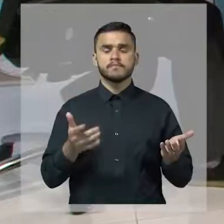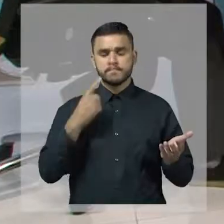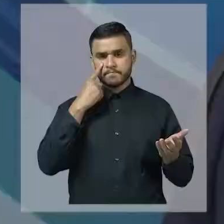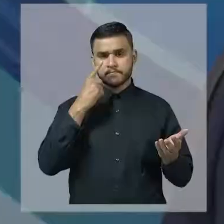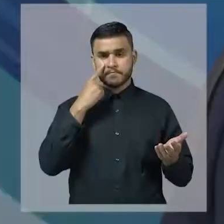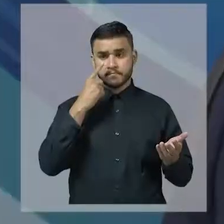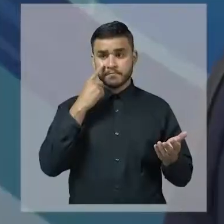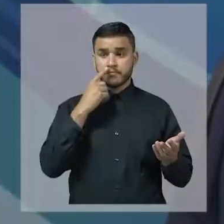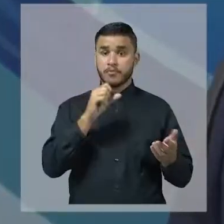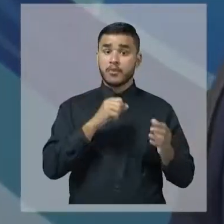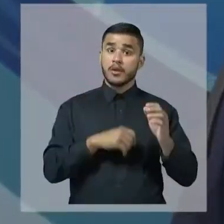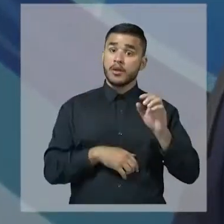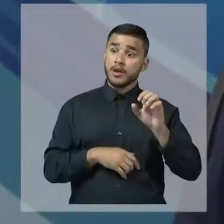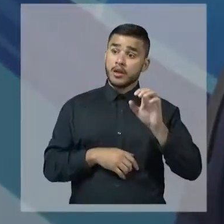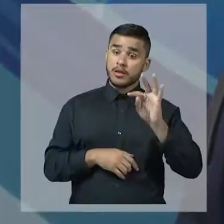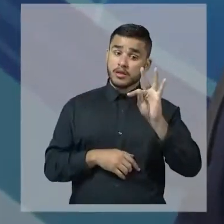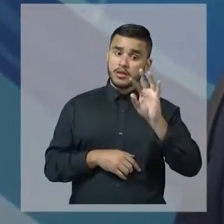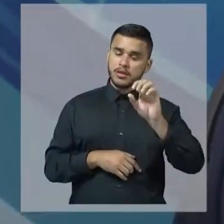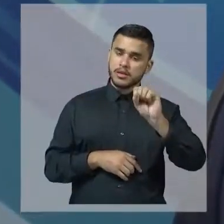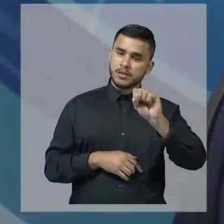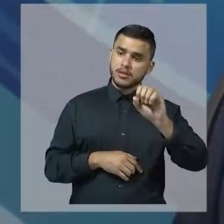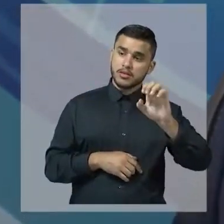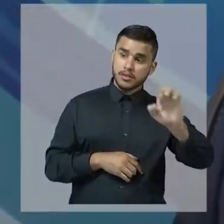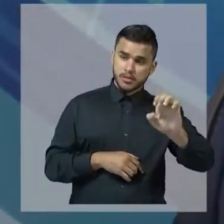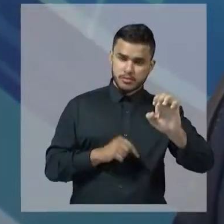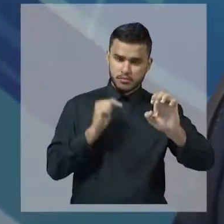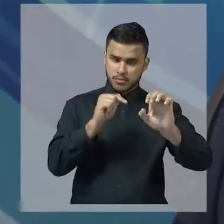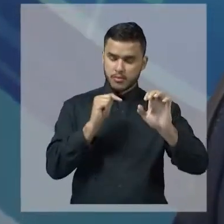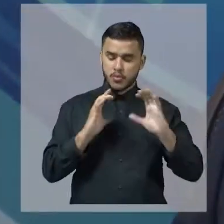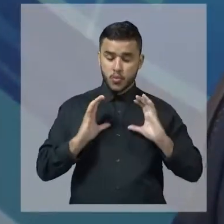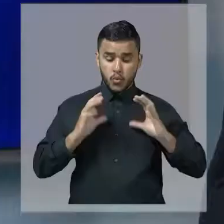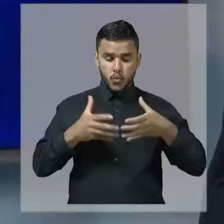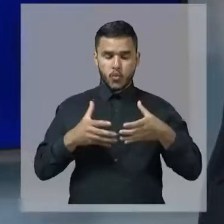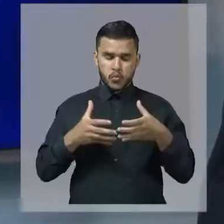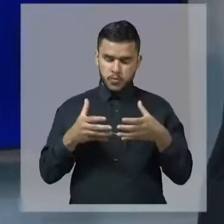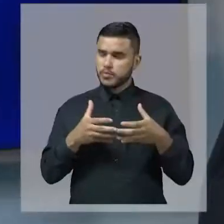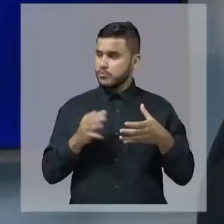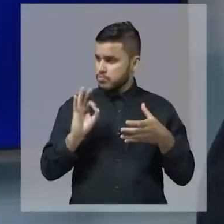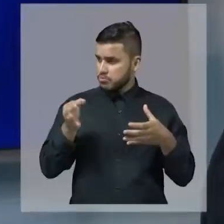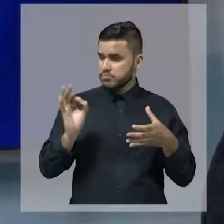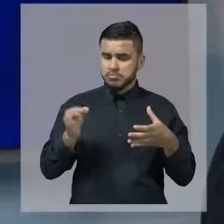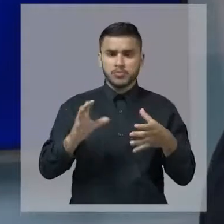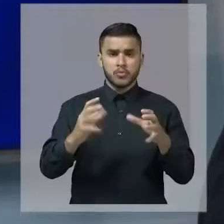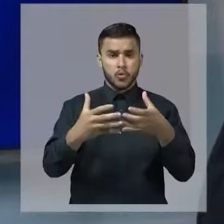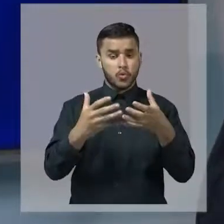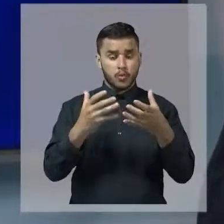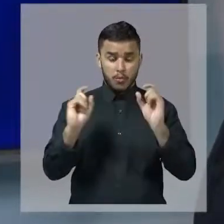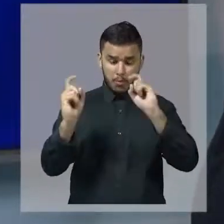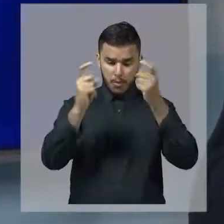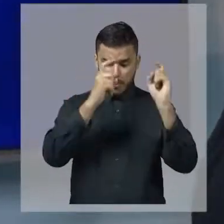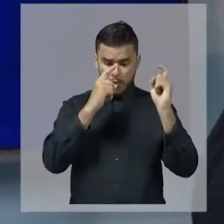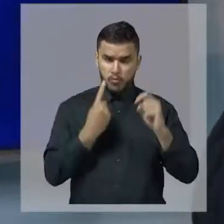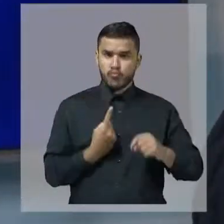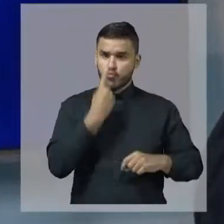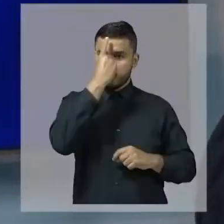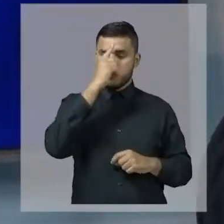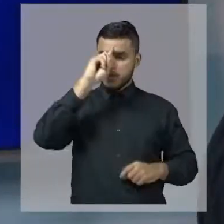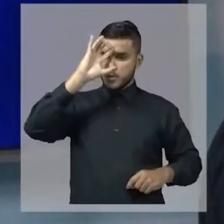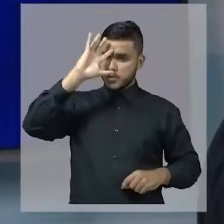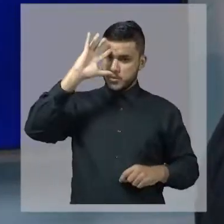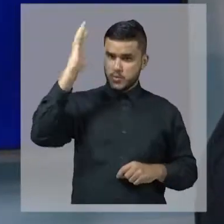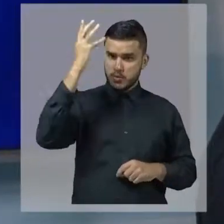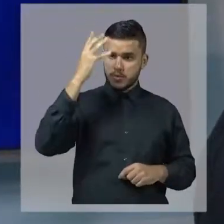Este colegiado, como sugere, é um colegiado, é coletivo. As decisões não serão